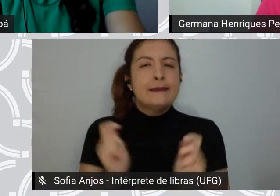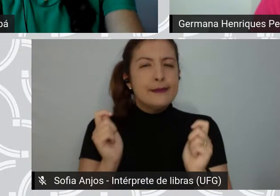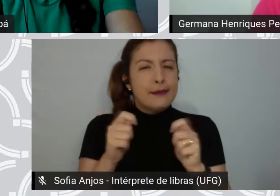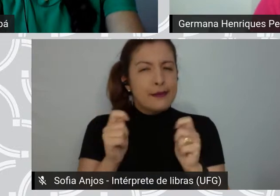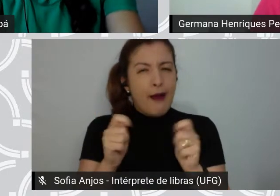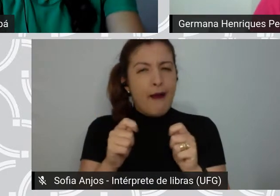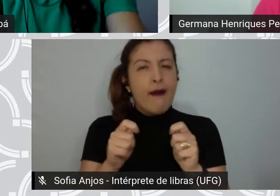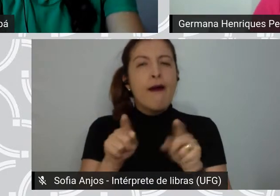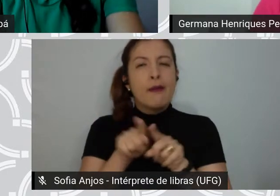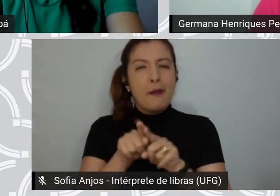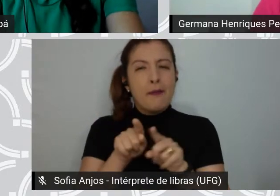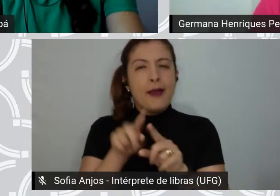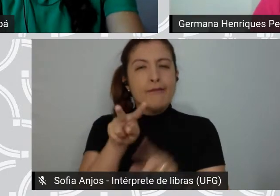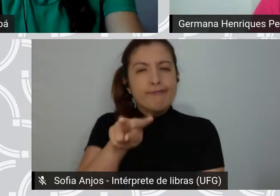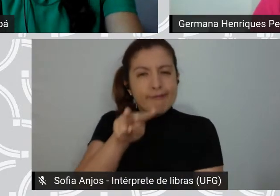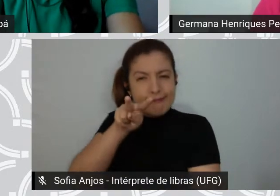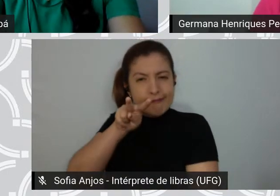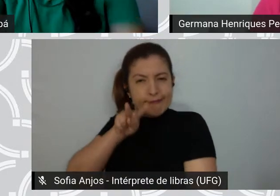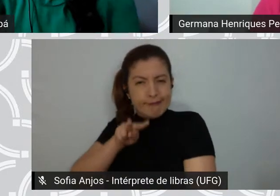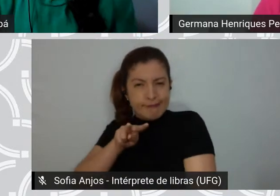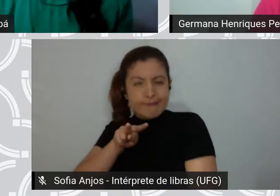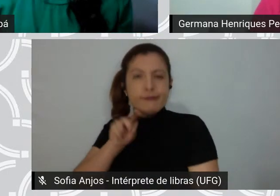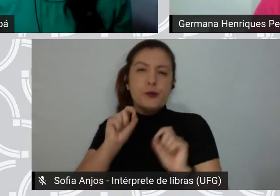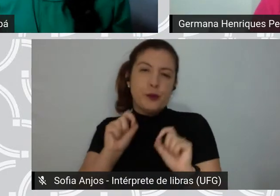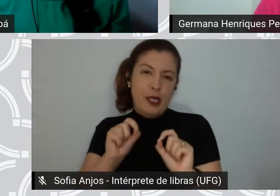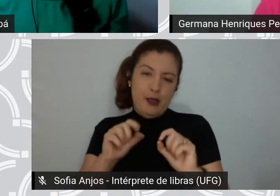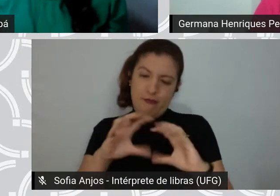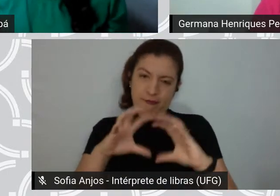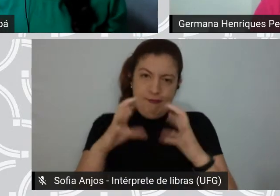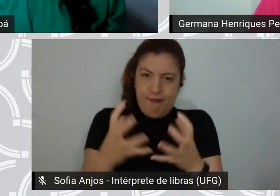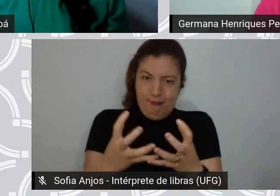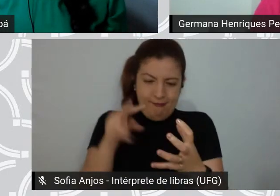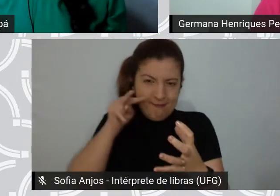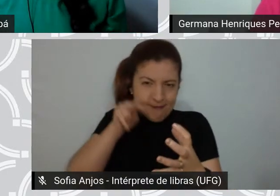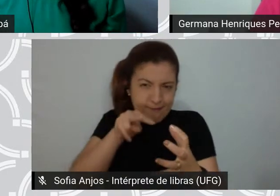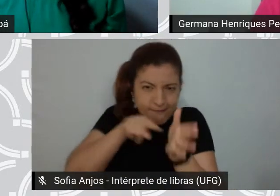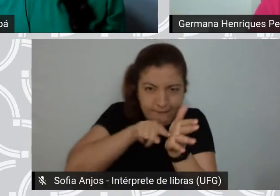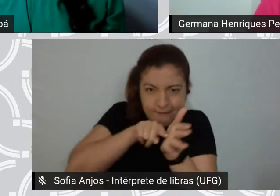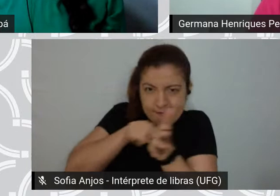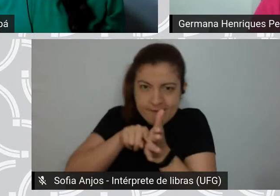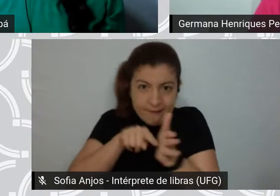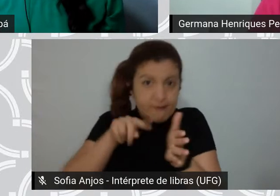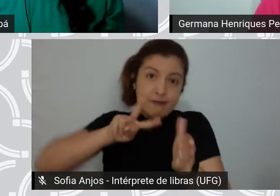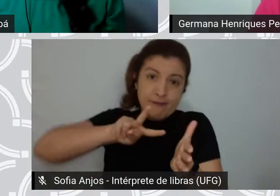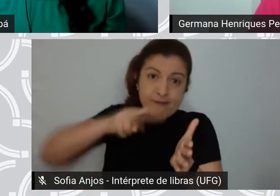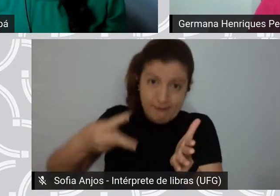tem nas mãos, no caso, esse objeto, figurativamente, seria a tradução,